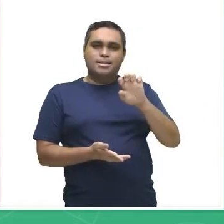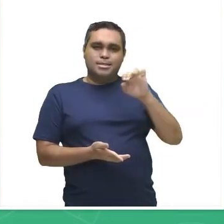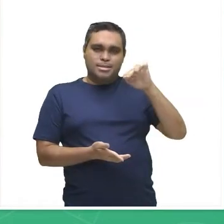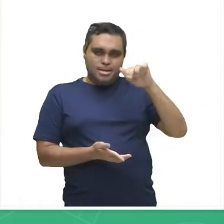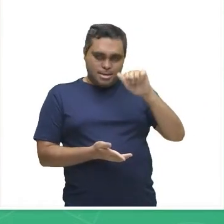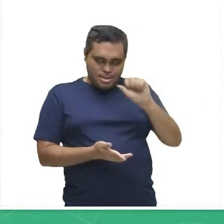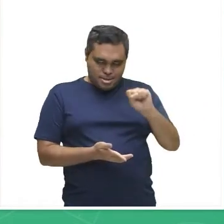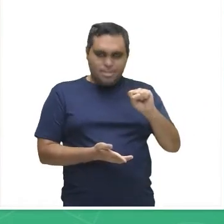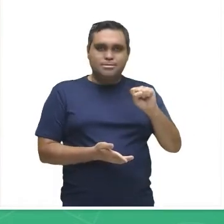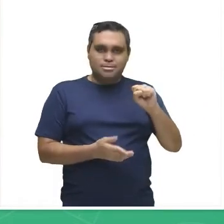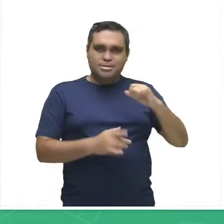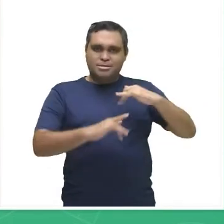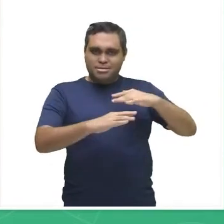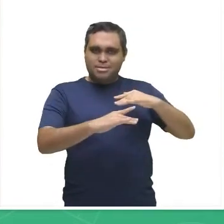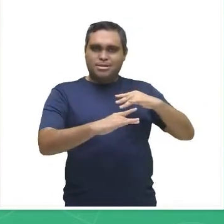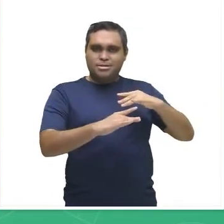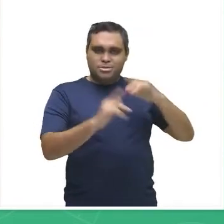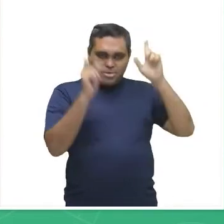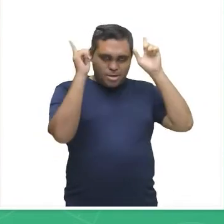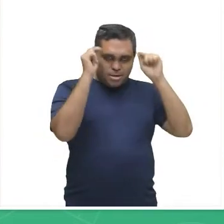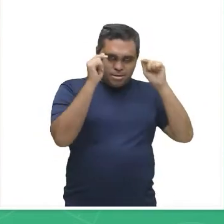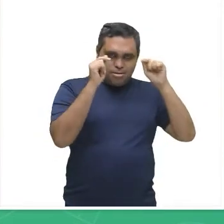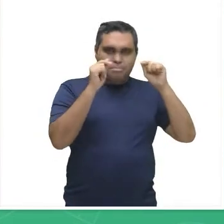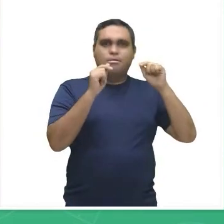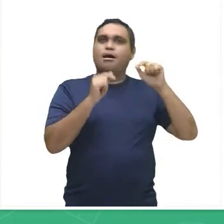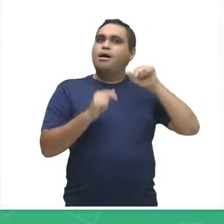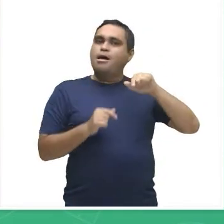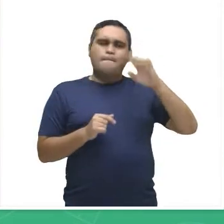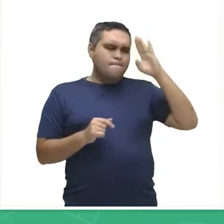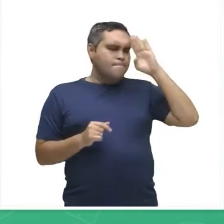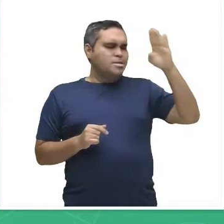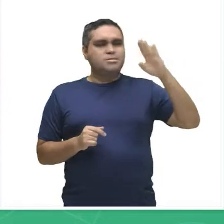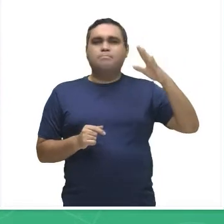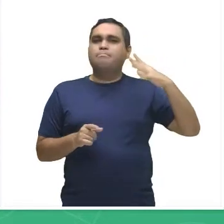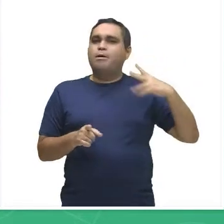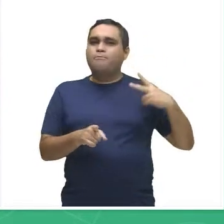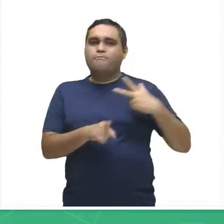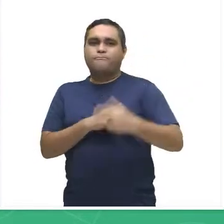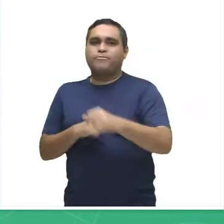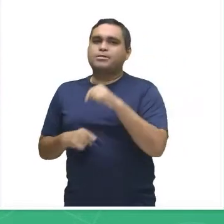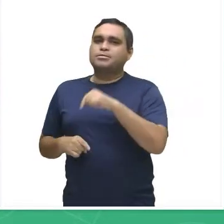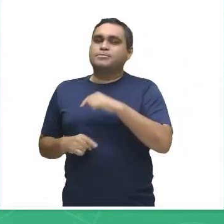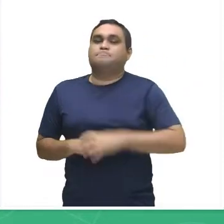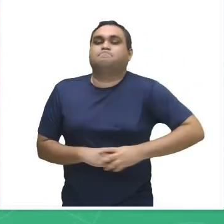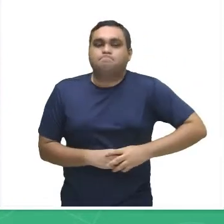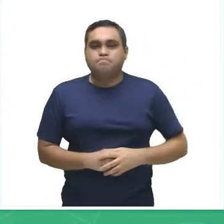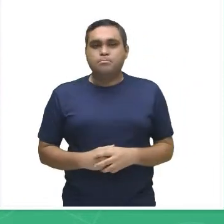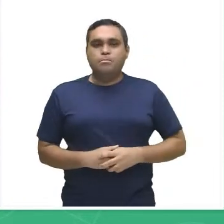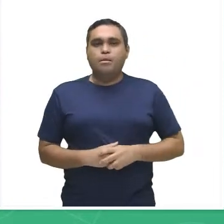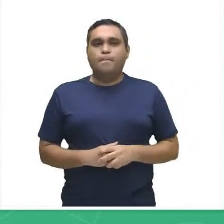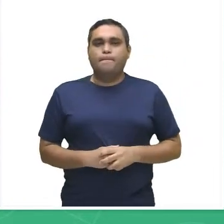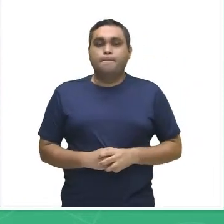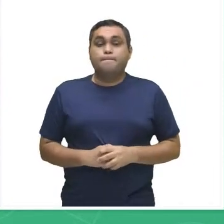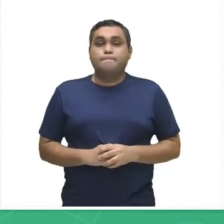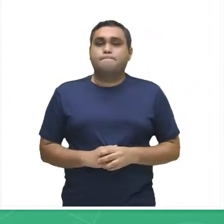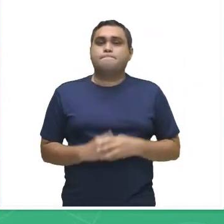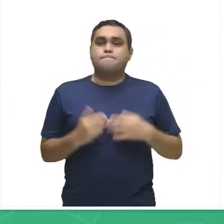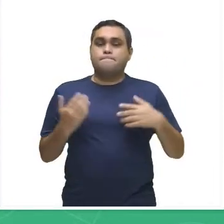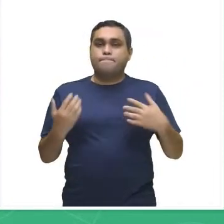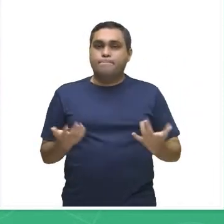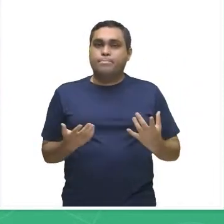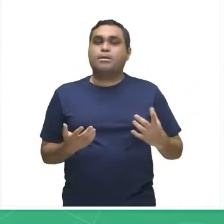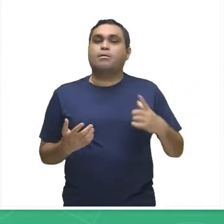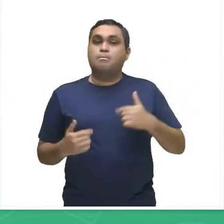dos grandes nomes dessa Primeira Guerra Médica. Mas aí, se a gente tem essa dominação de Primeira